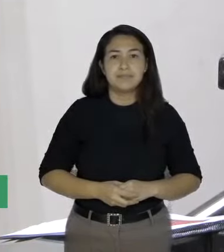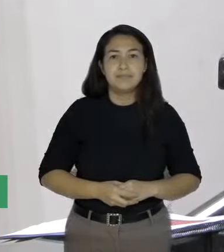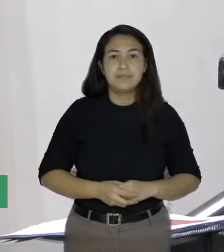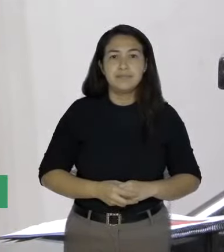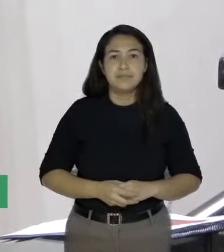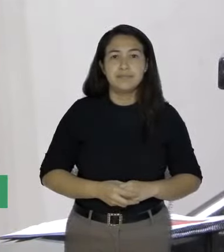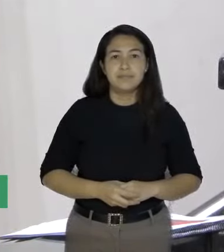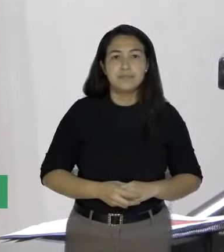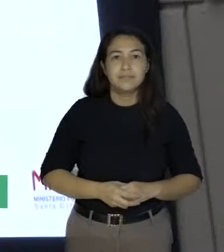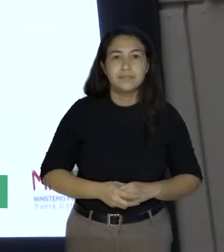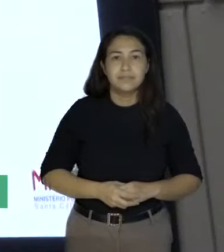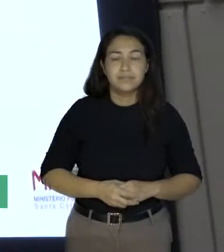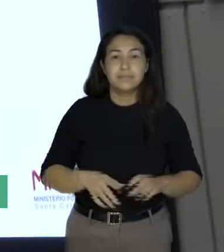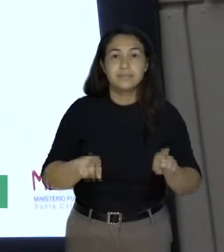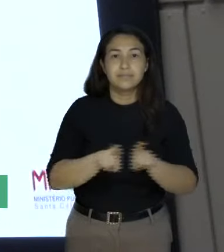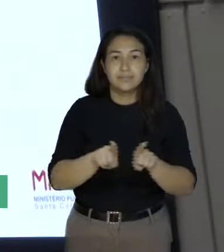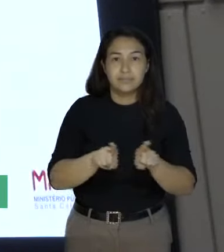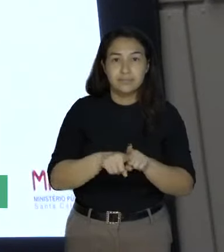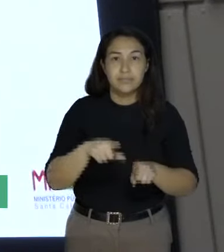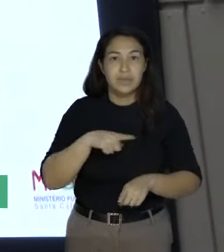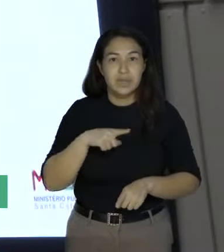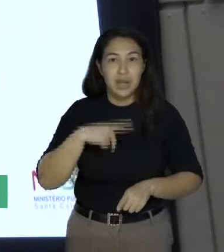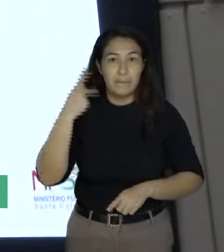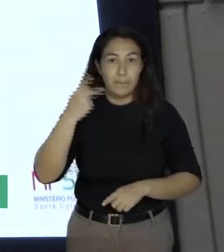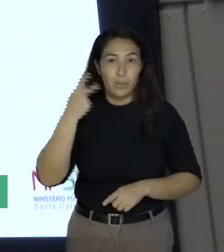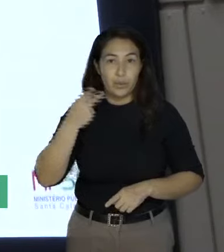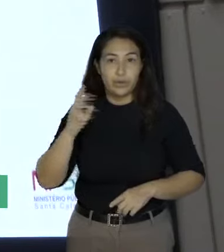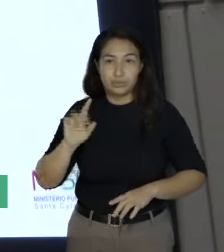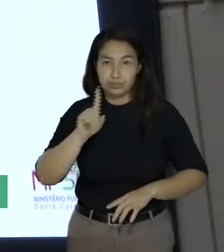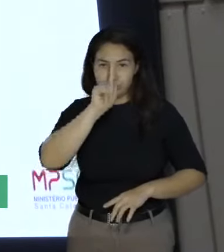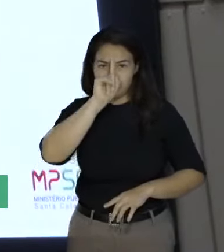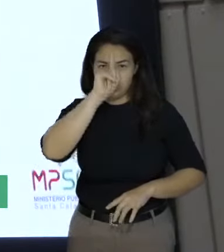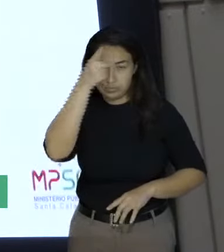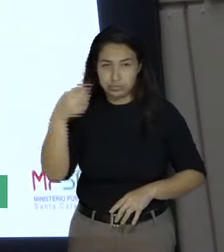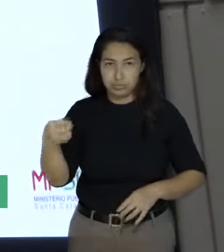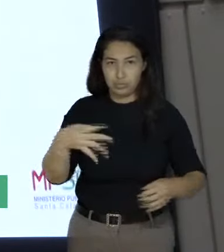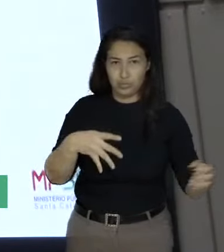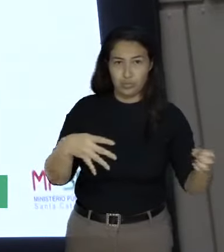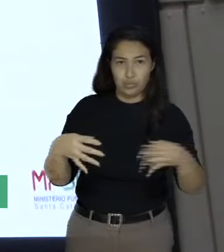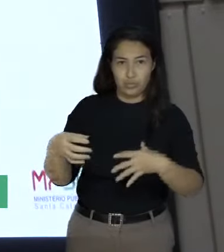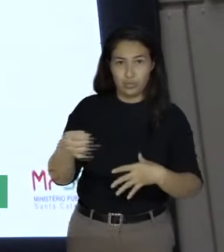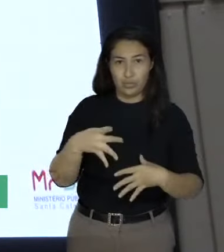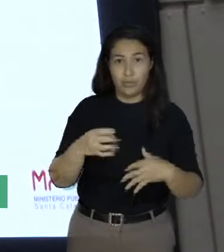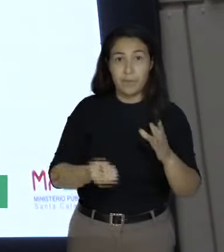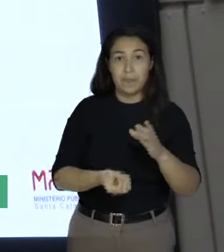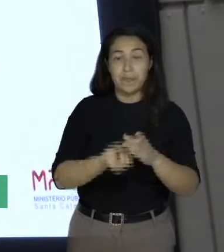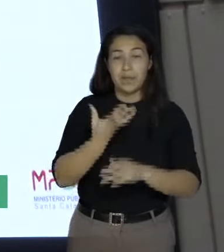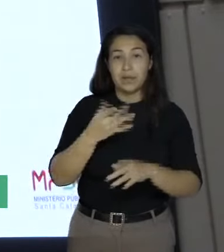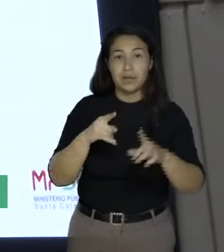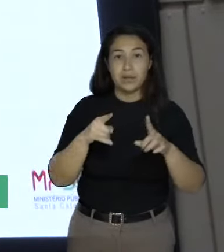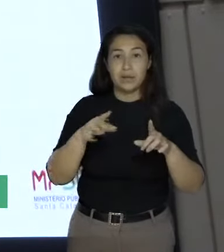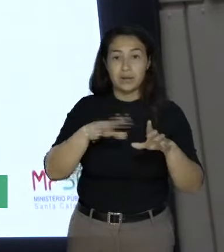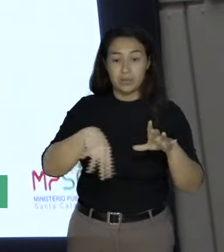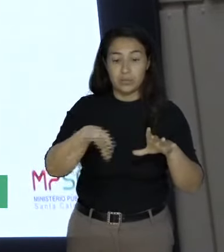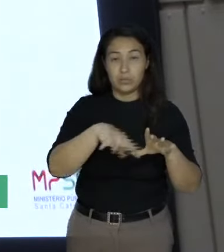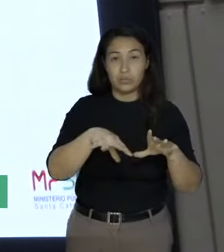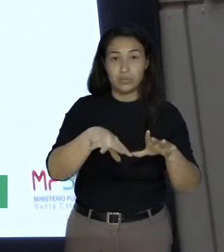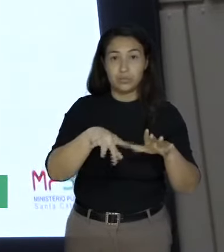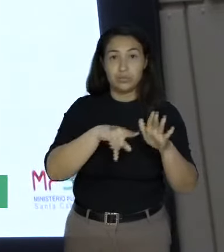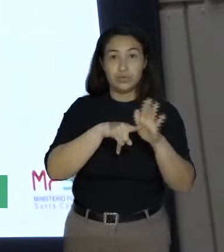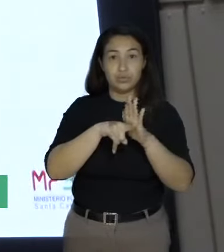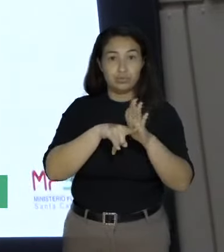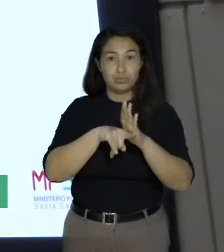implementamos uma política de inovação criamos um laboratório de inovação que é exemplo para o Brasil